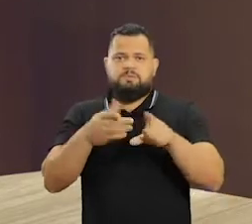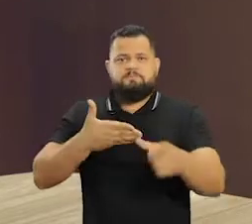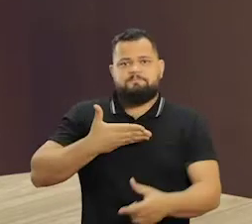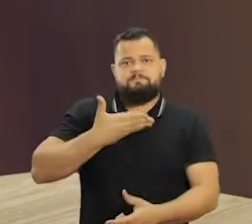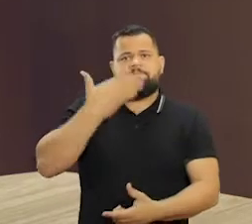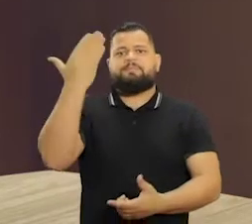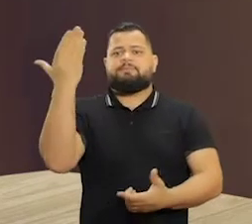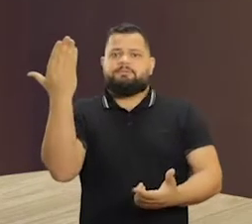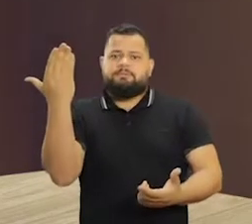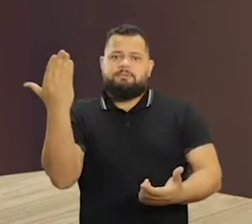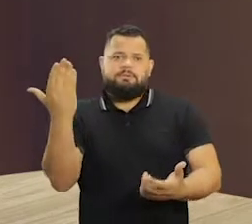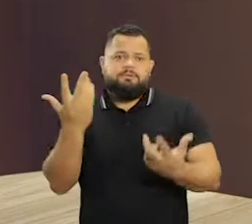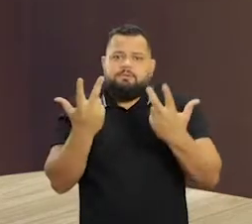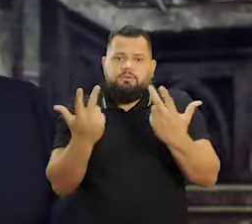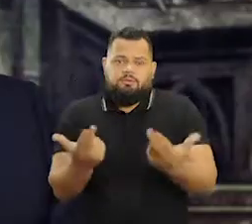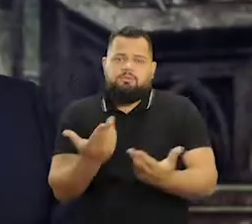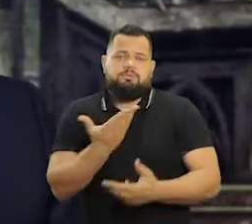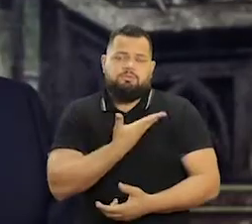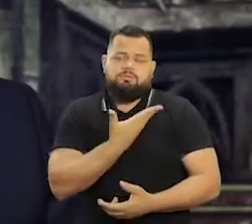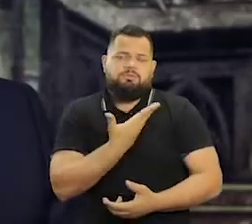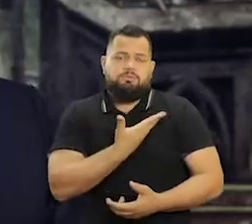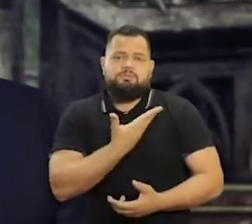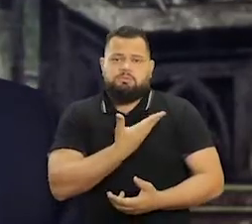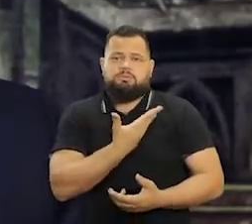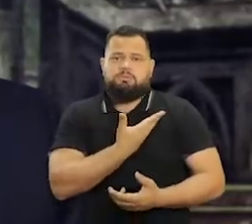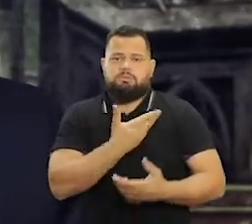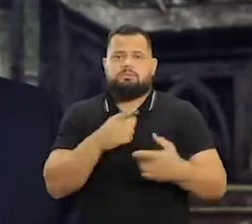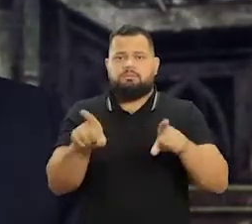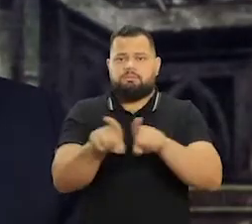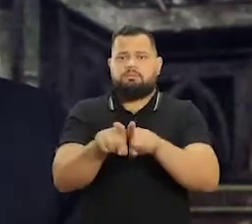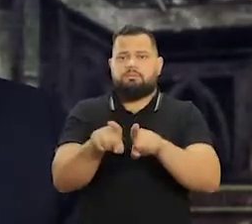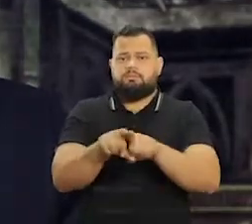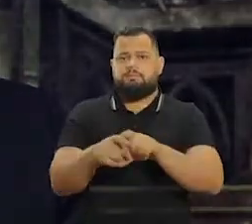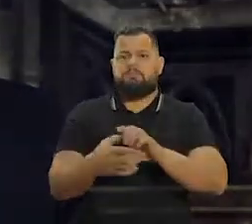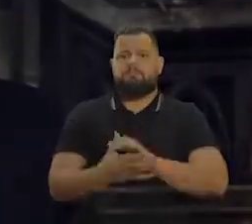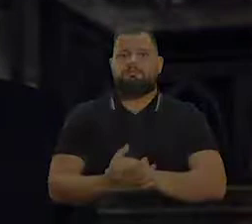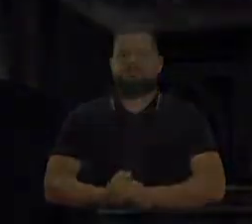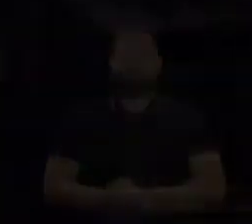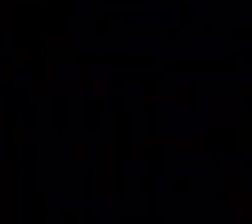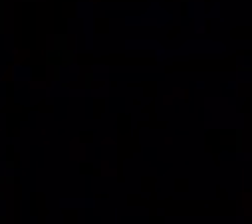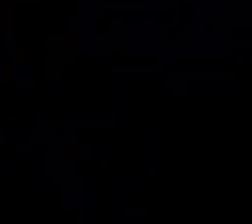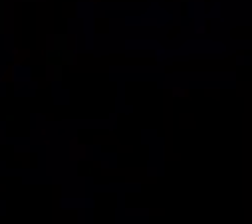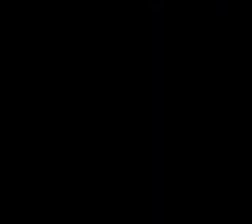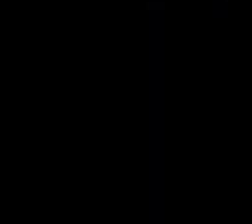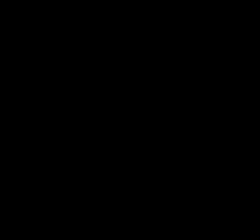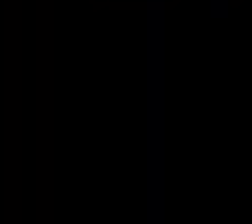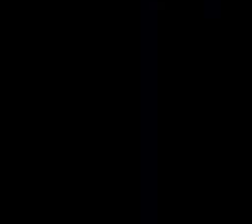ficado ao longo do caminho, como vários dos meus amigos de infância.